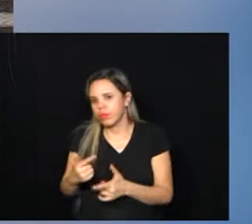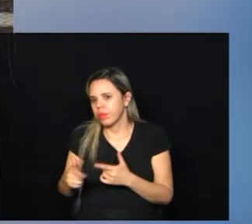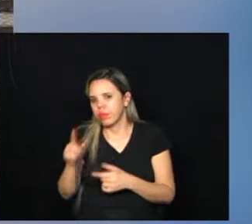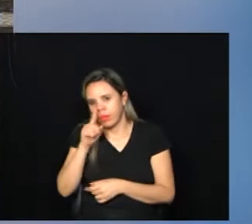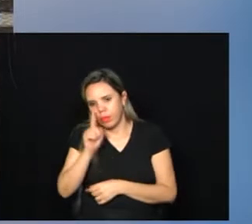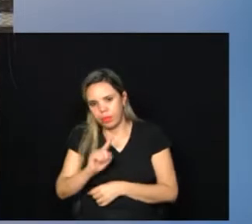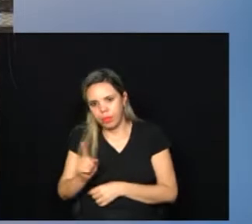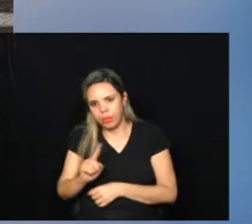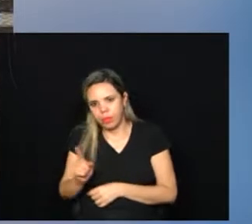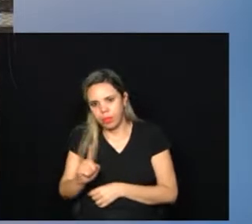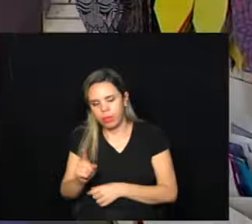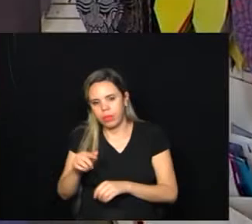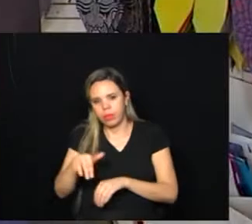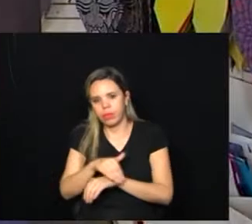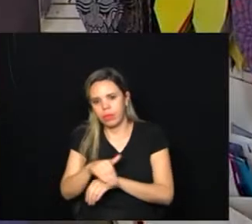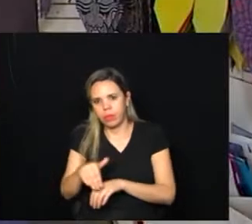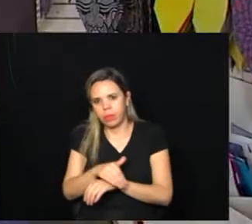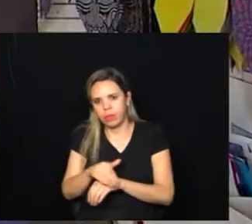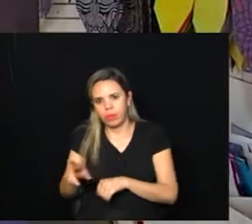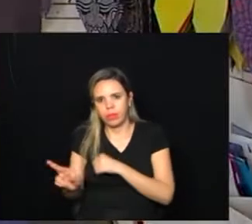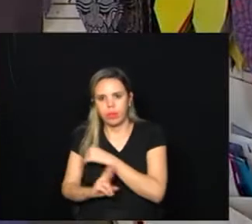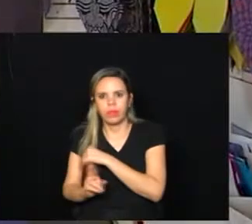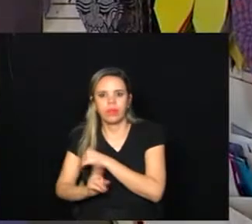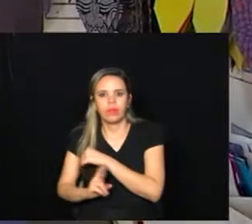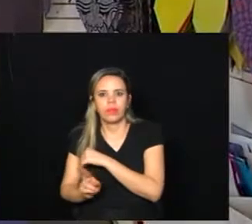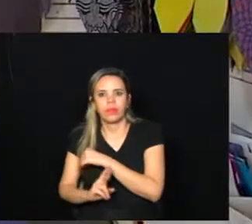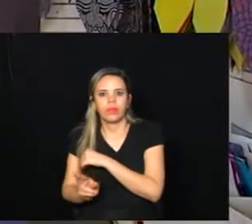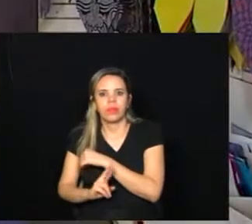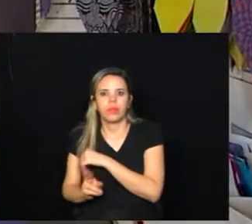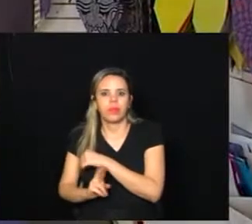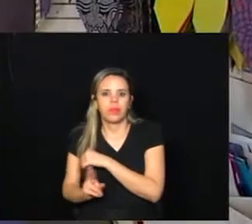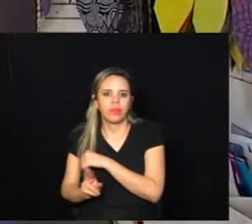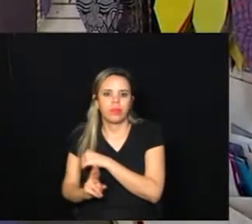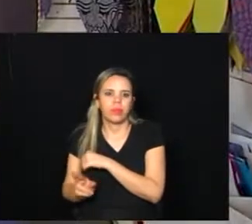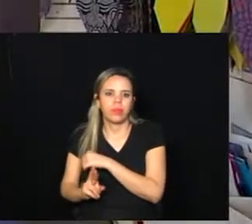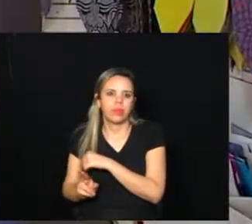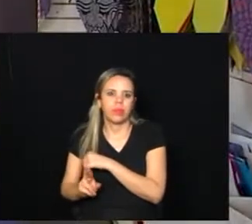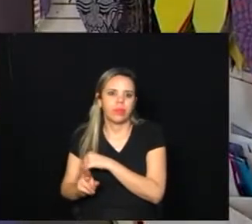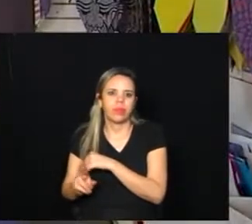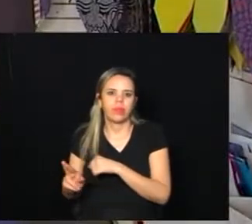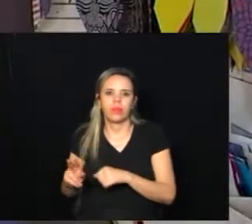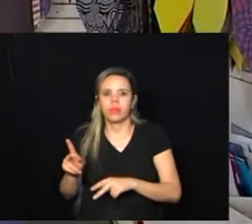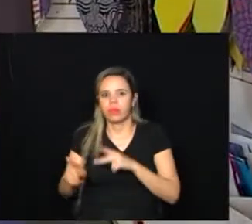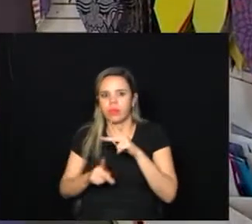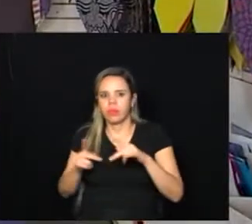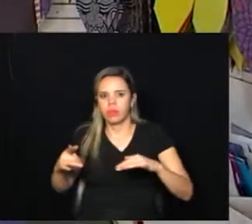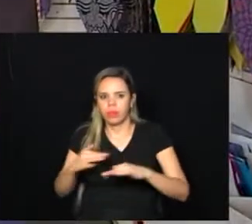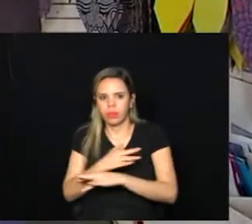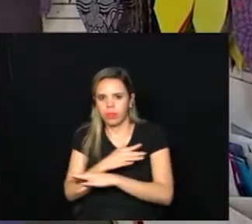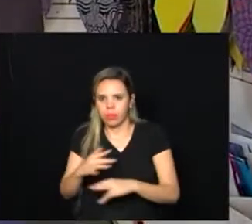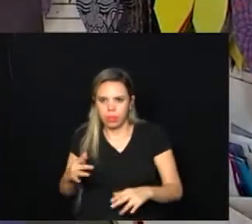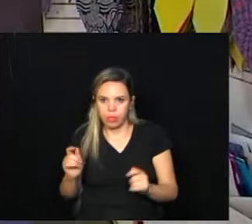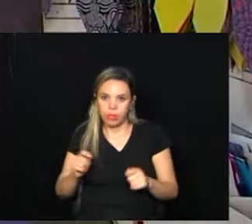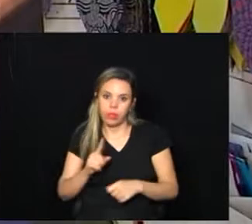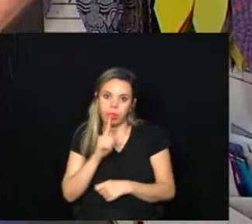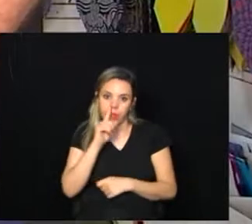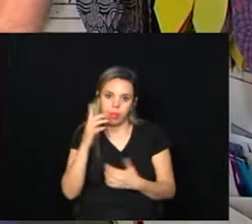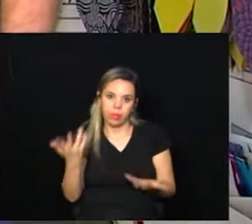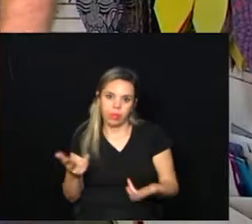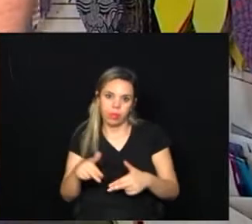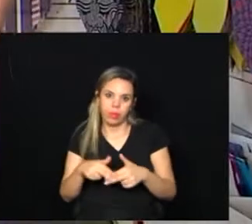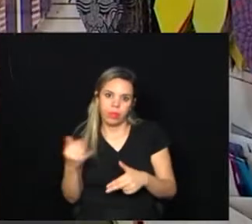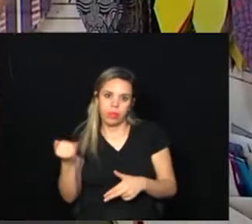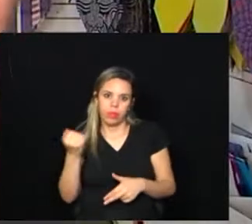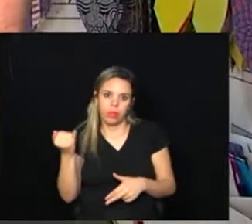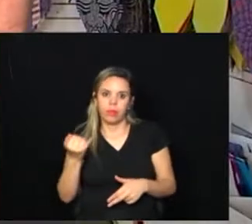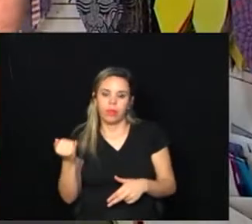perigo. Se você praticar na rua, beira de rodovias, onde tem circulação de pessoas, aí pode ser perigoso. É por isso a